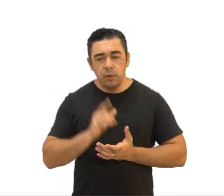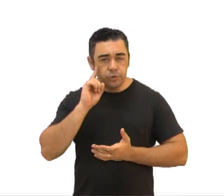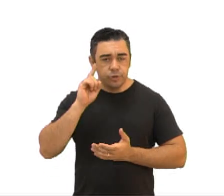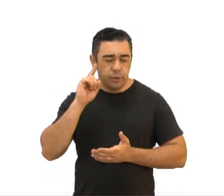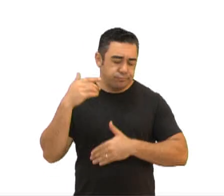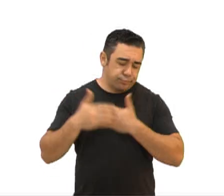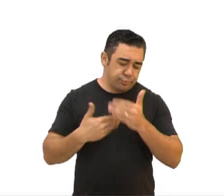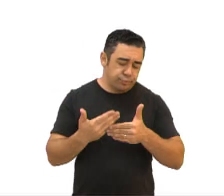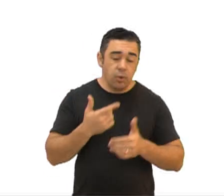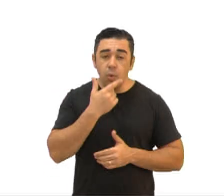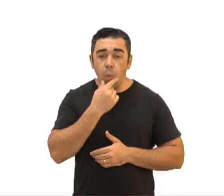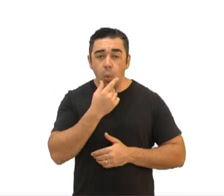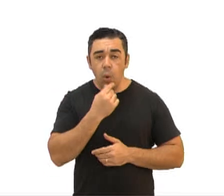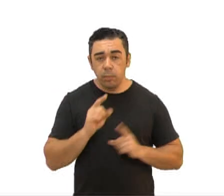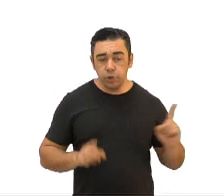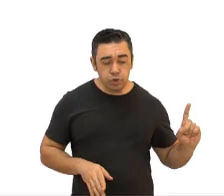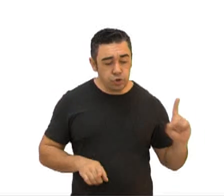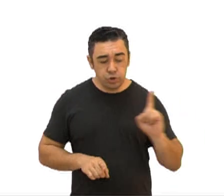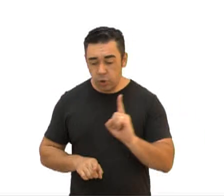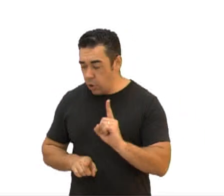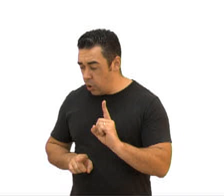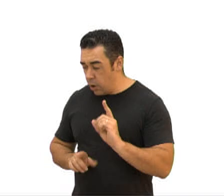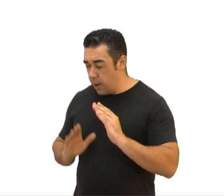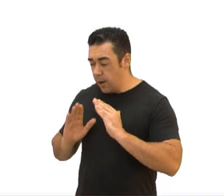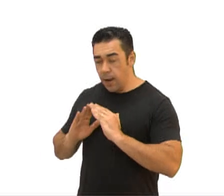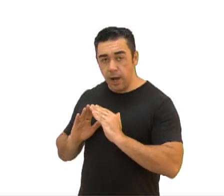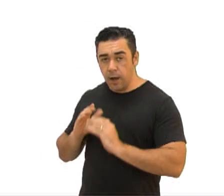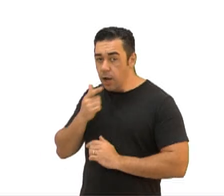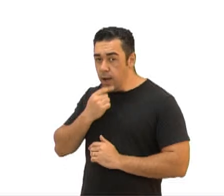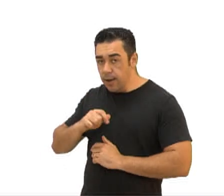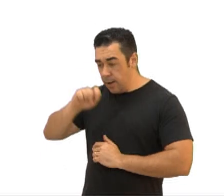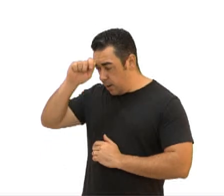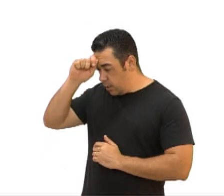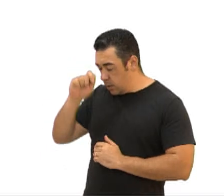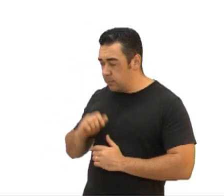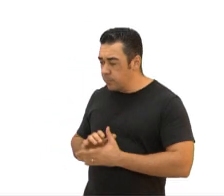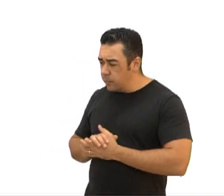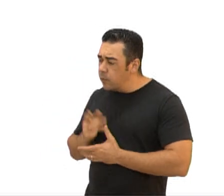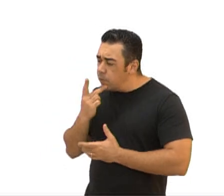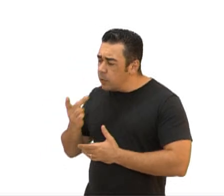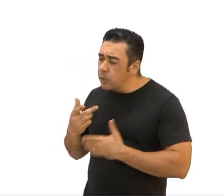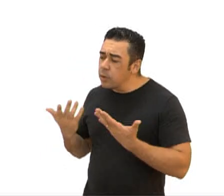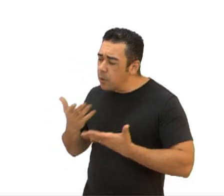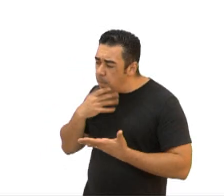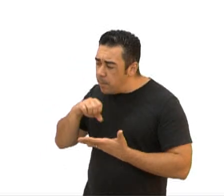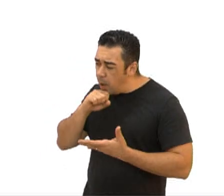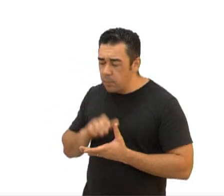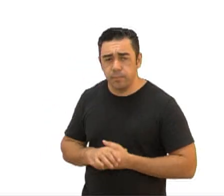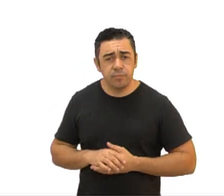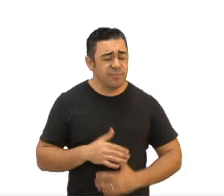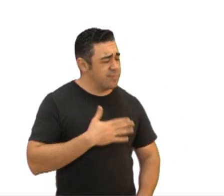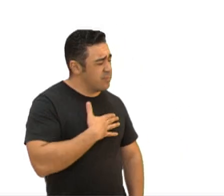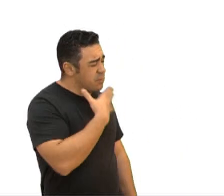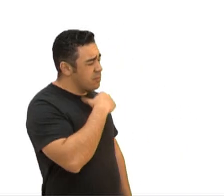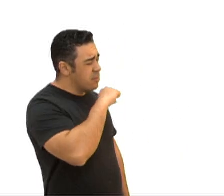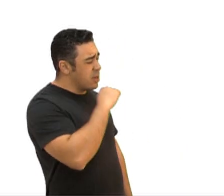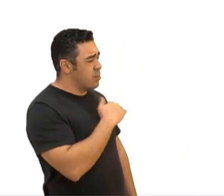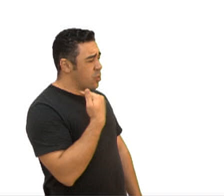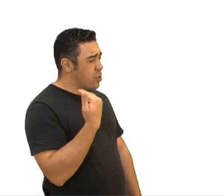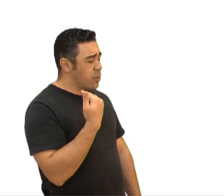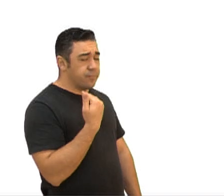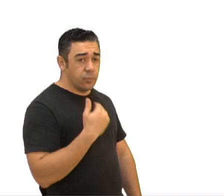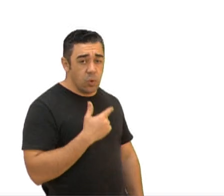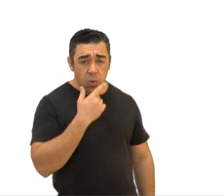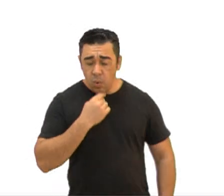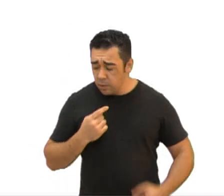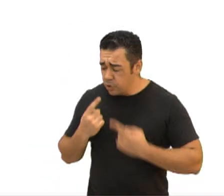de Aladim. Meu pai está morto, disse Aladim ao mercador. O mercador chorou diante dos amigos de Aladim. E